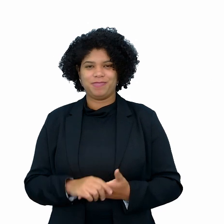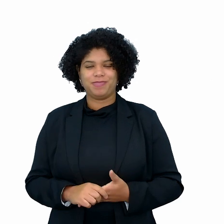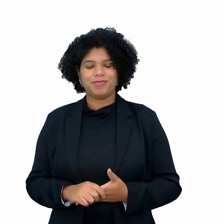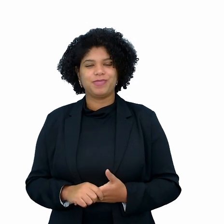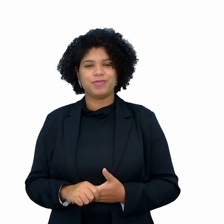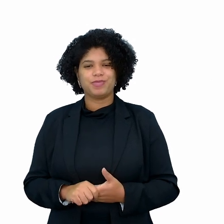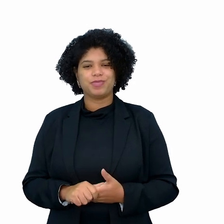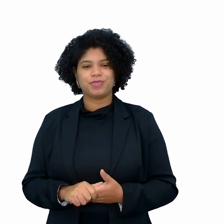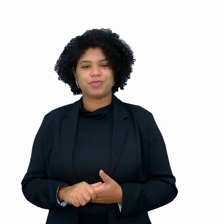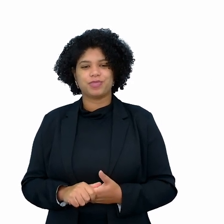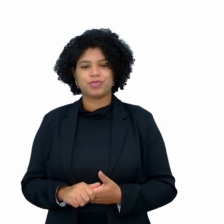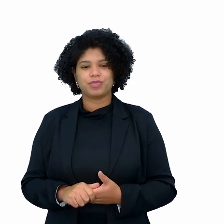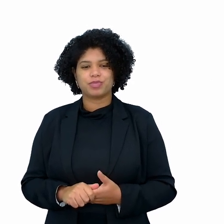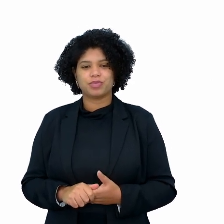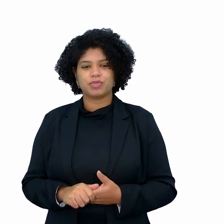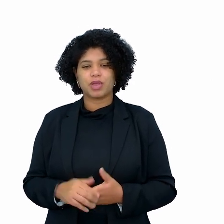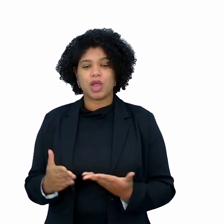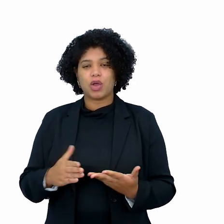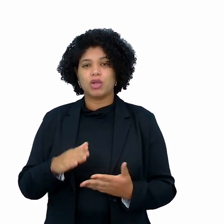então. No